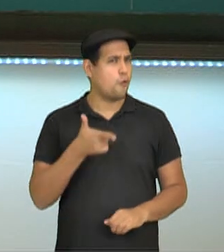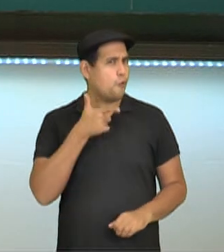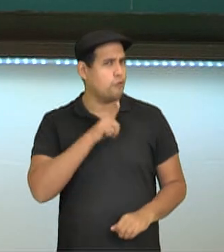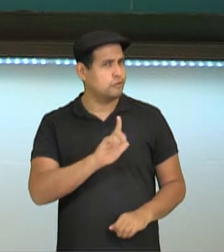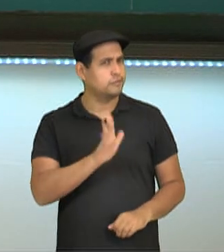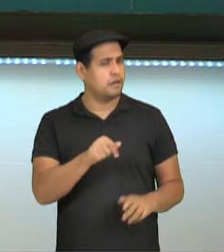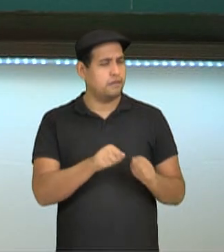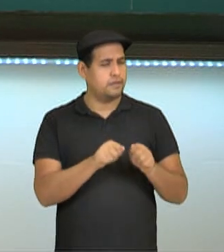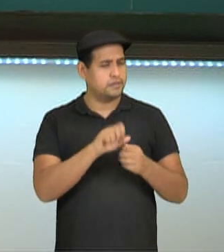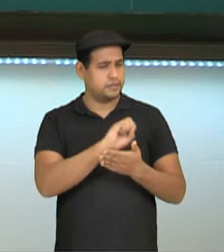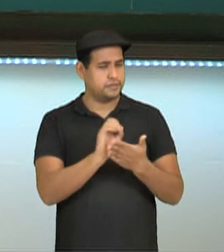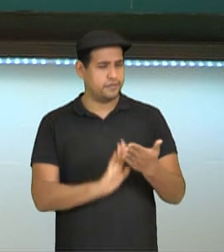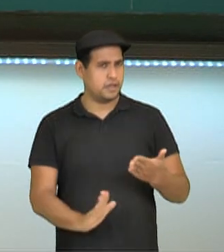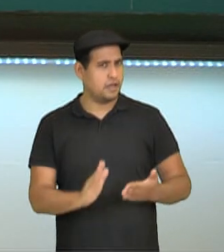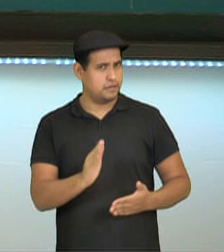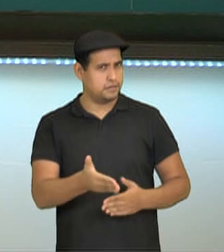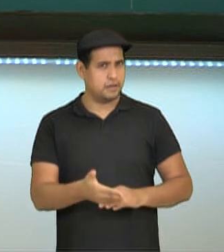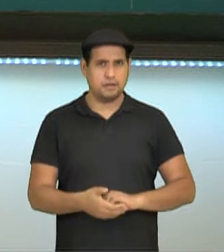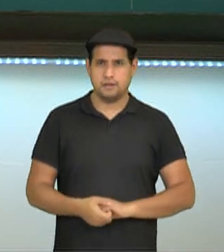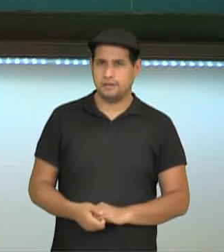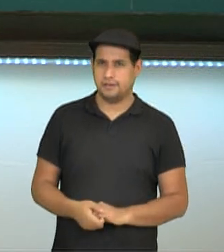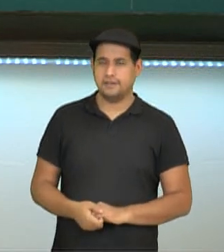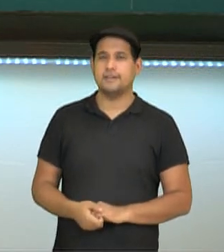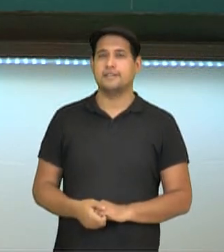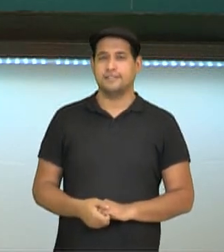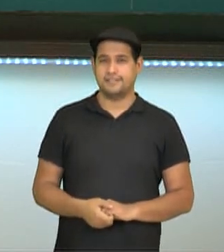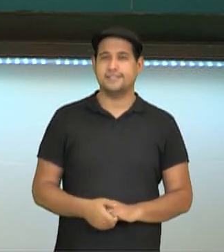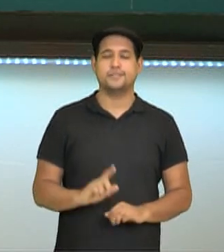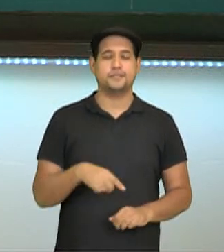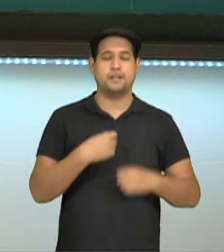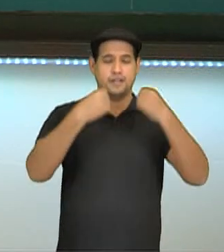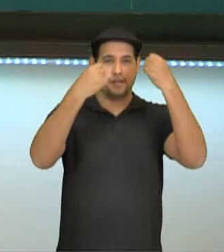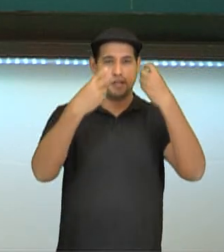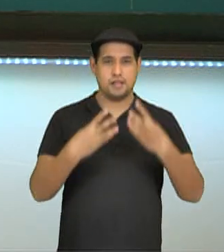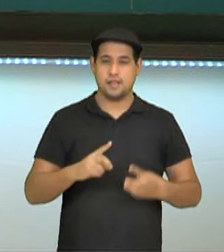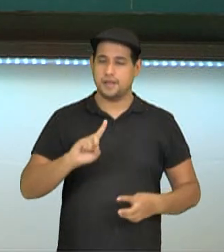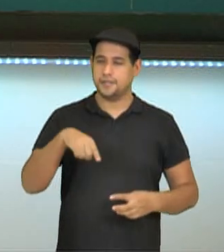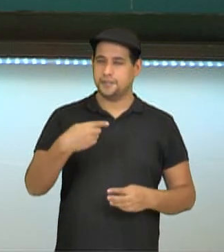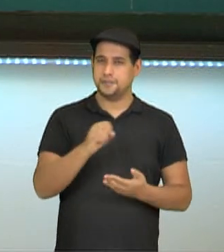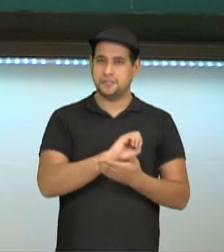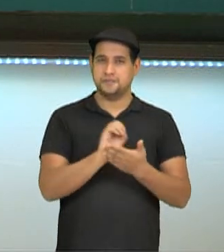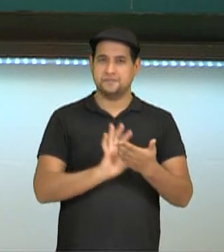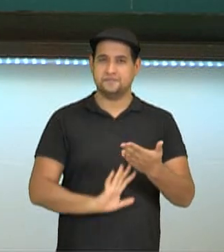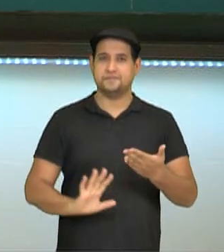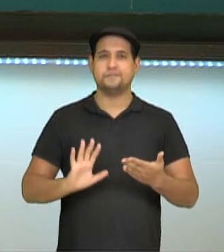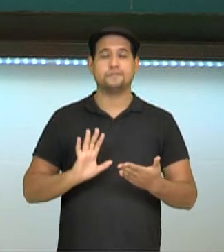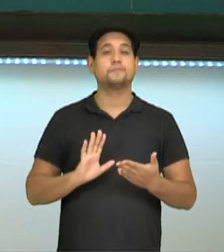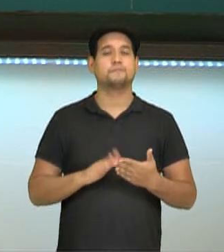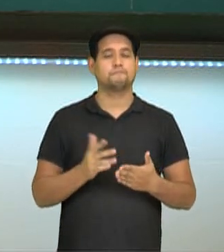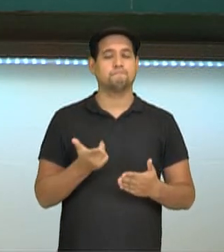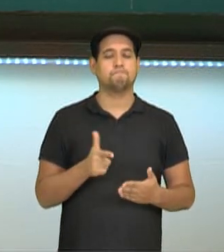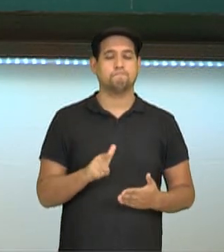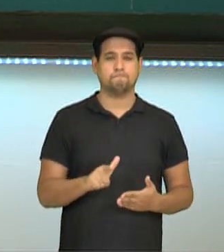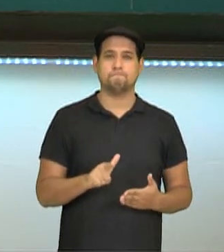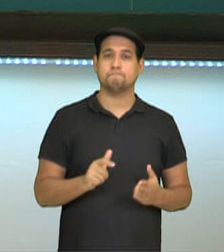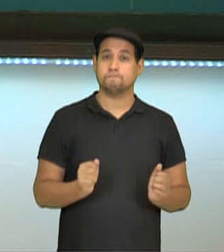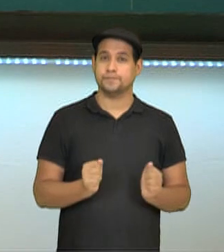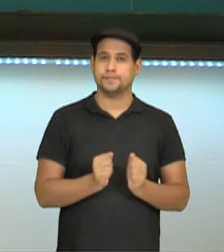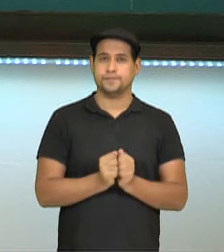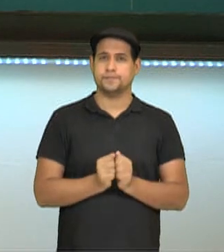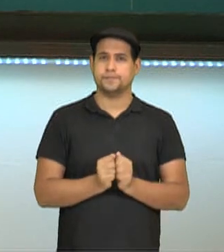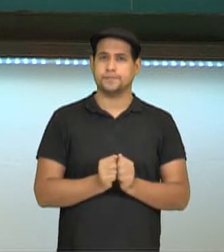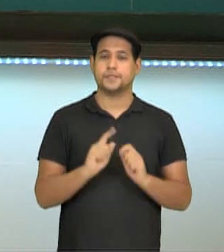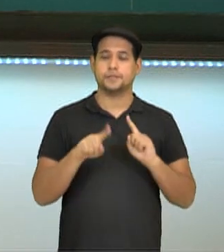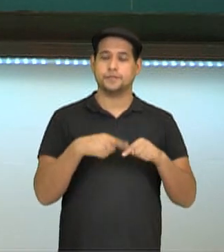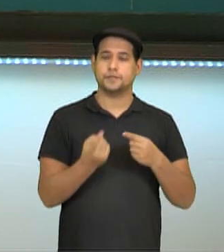Conseguiram realizar a atividade? Nós já vamos falar sobre ela no próximo exercício, tá? Vamos continuar aqui